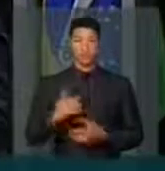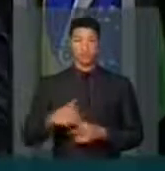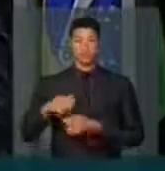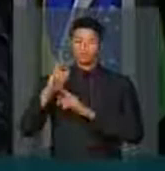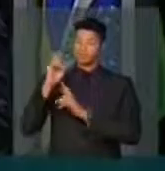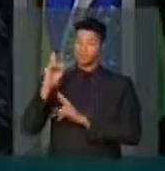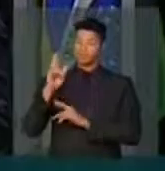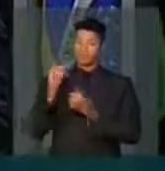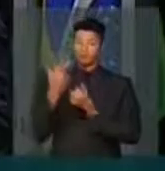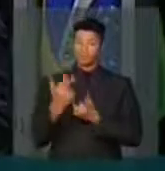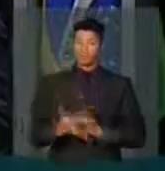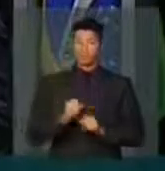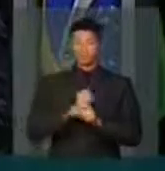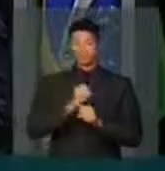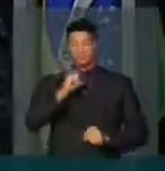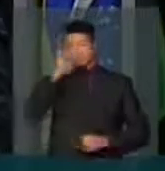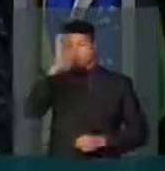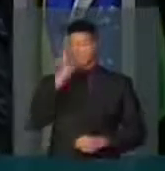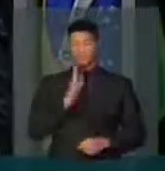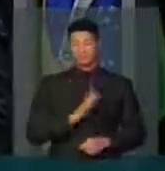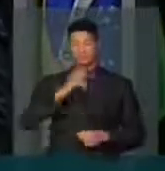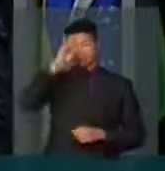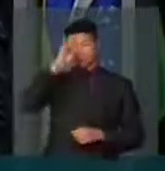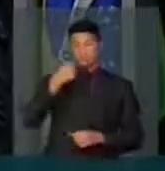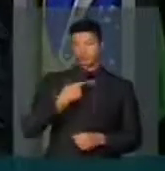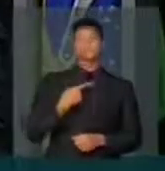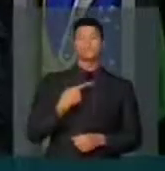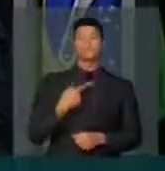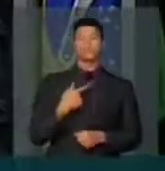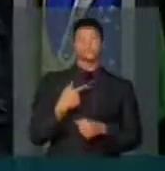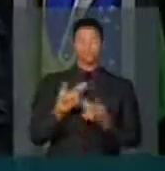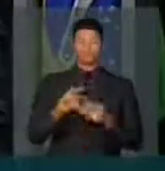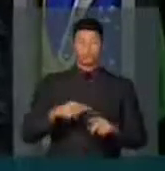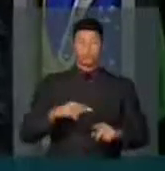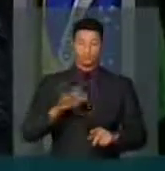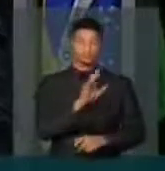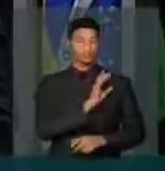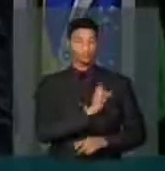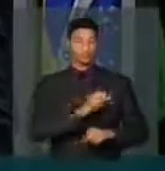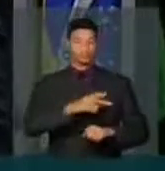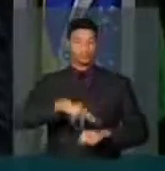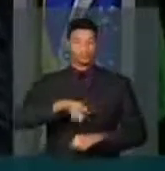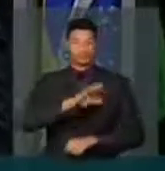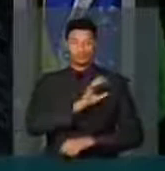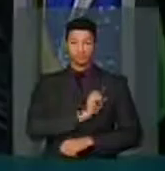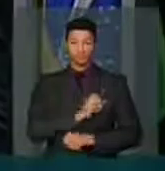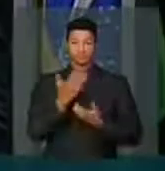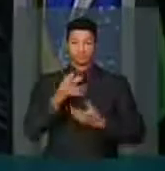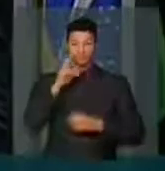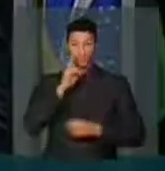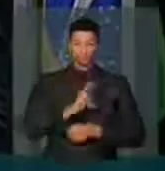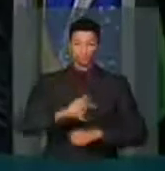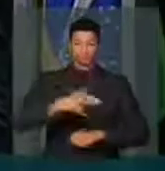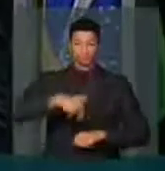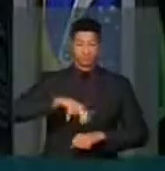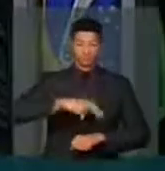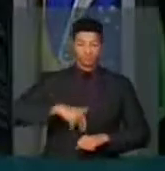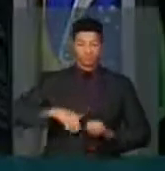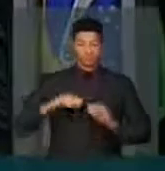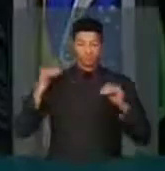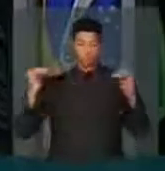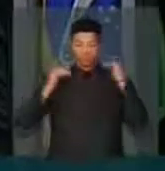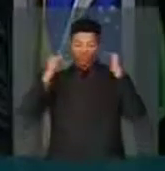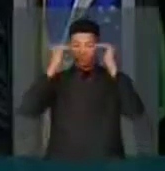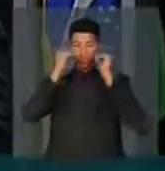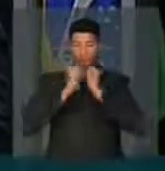espero, como um grande brasileiro, como amar esse país, amo essa nação, quero ver a nação no